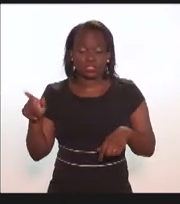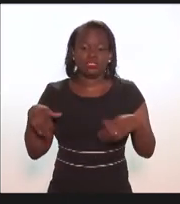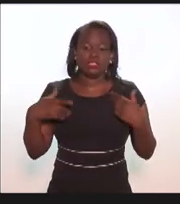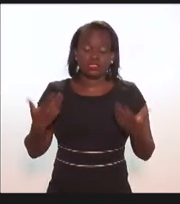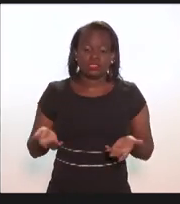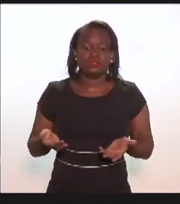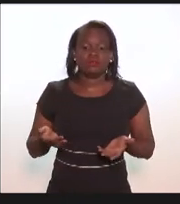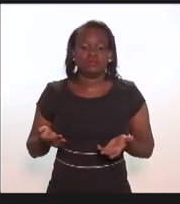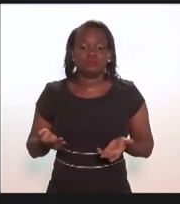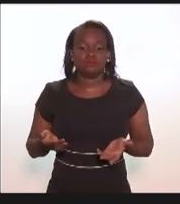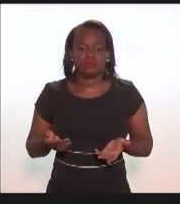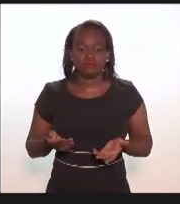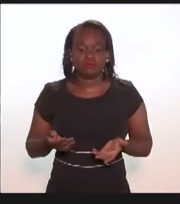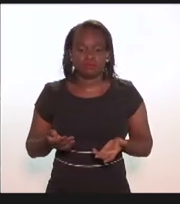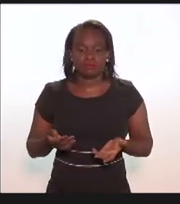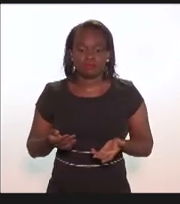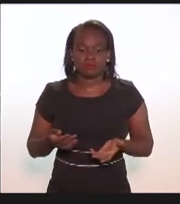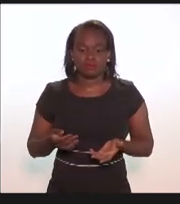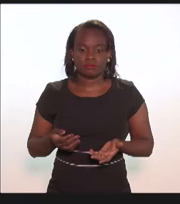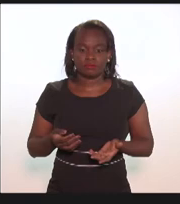vai...